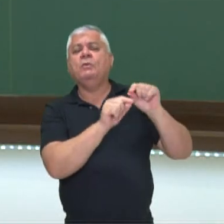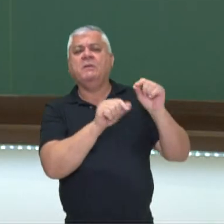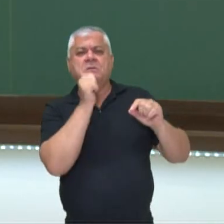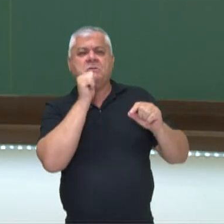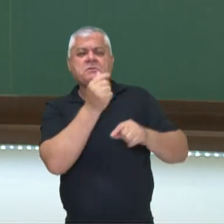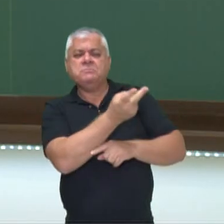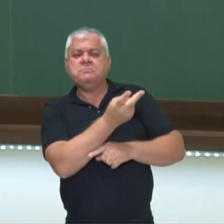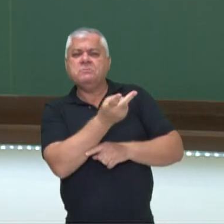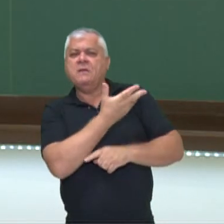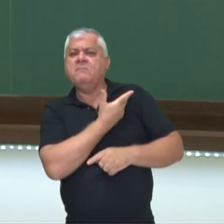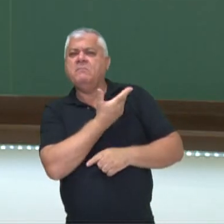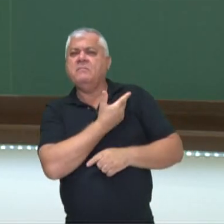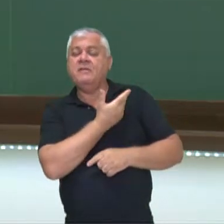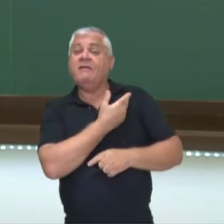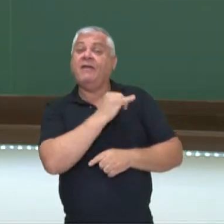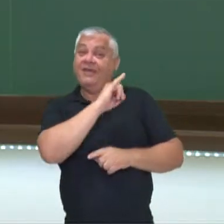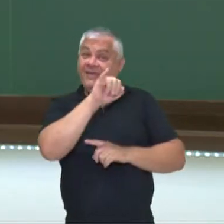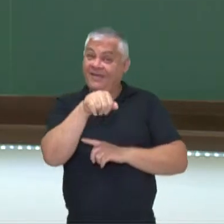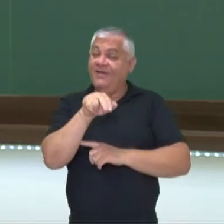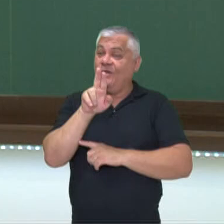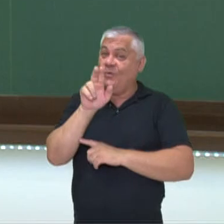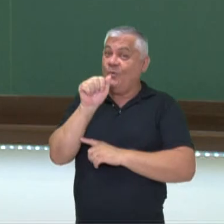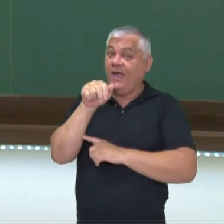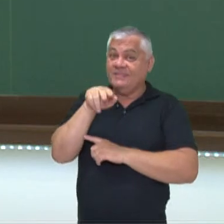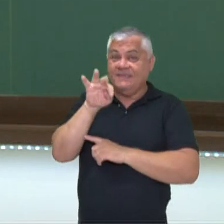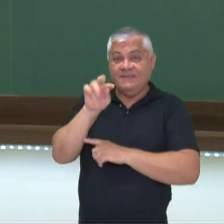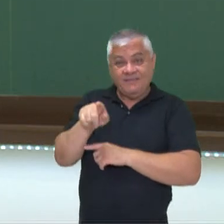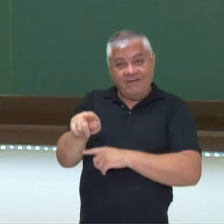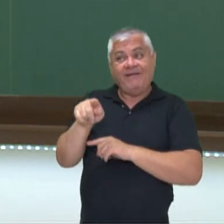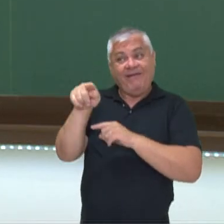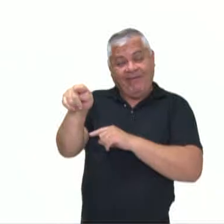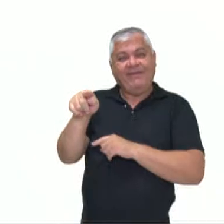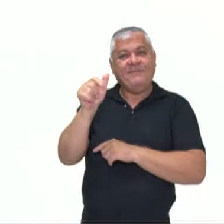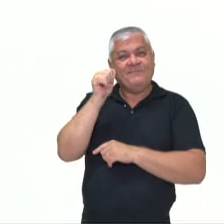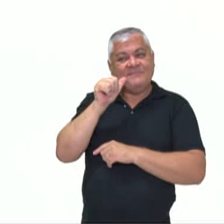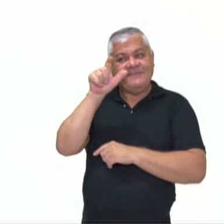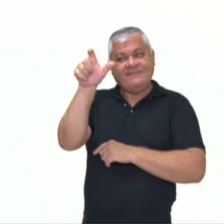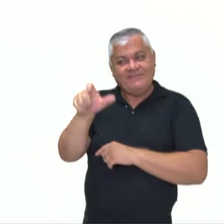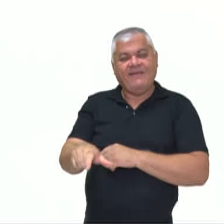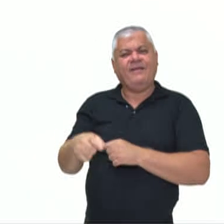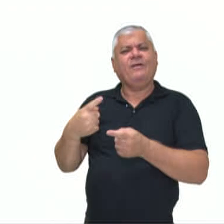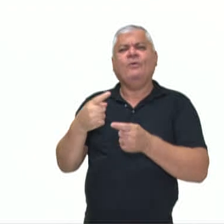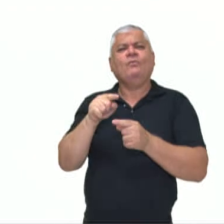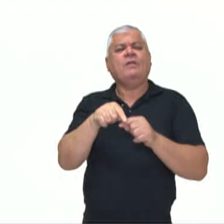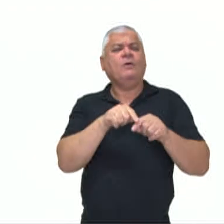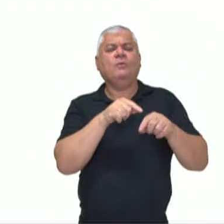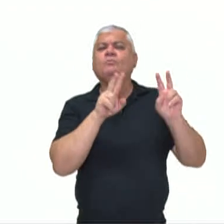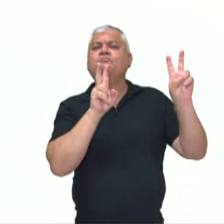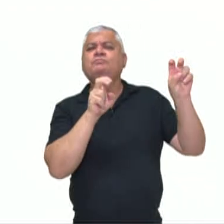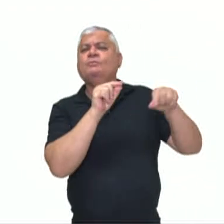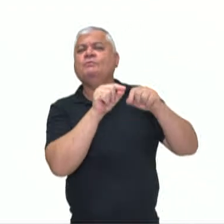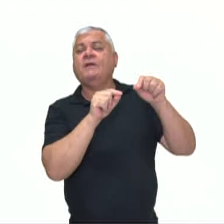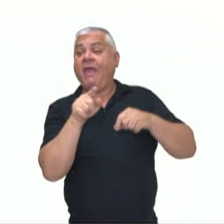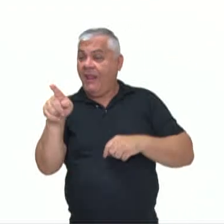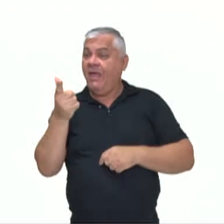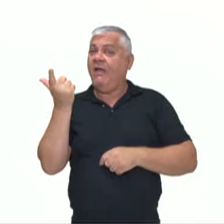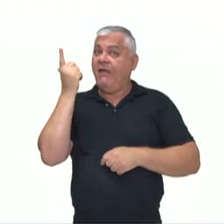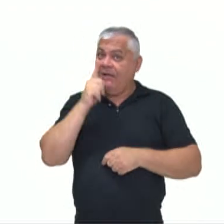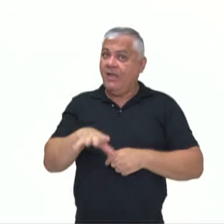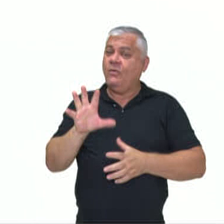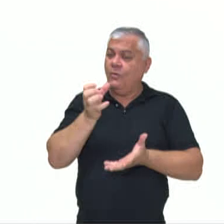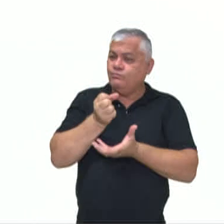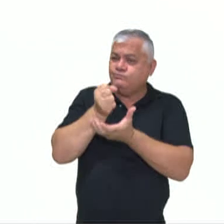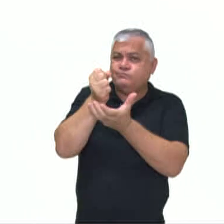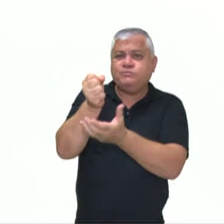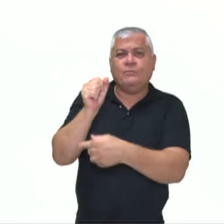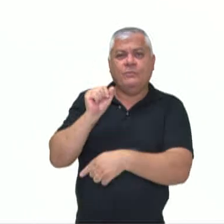estão falando da Juanita. E o que que eles estão falando? O que que elas estão falando? Que Juanita ganhou, né, uma